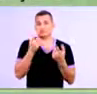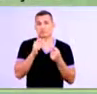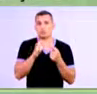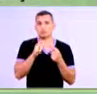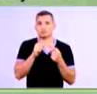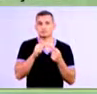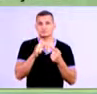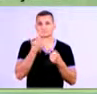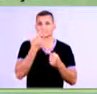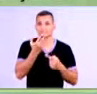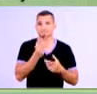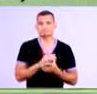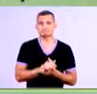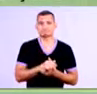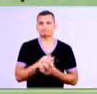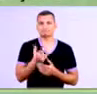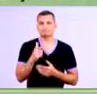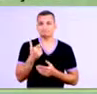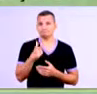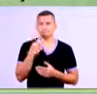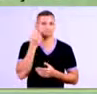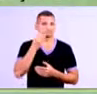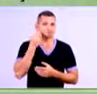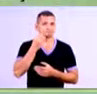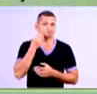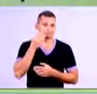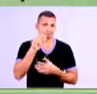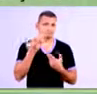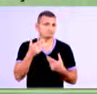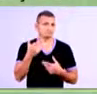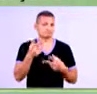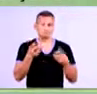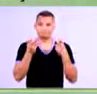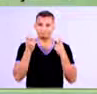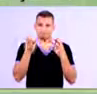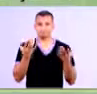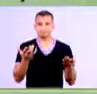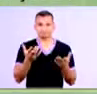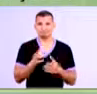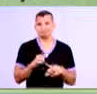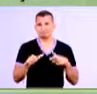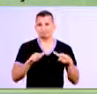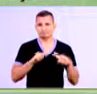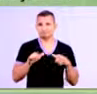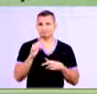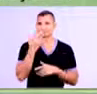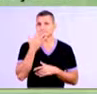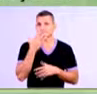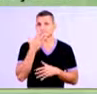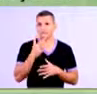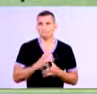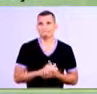cores. Não tinha e talvez ainda hoje não tenha muita percepção para poder trabalhar com cores.